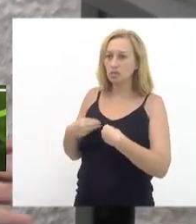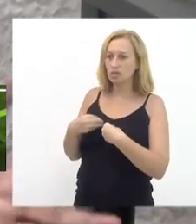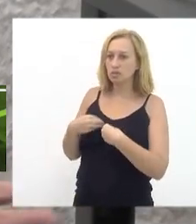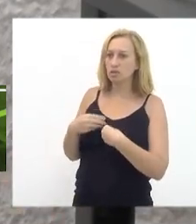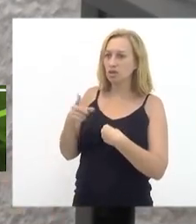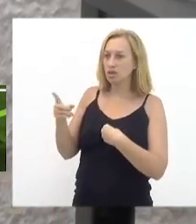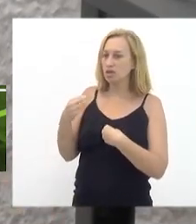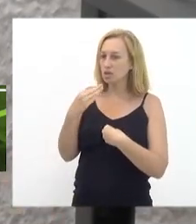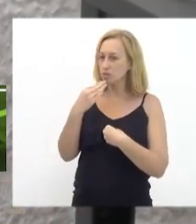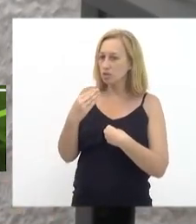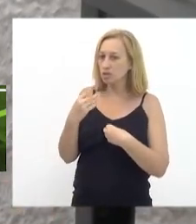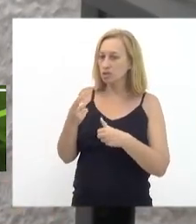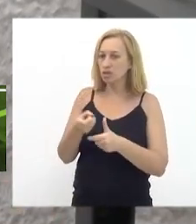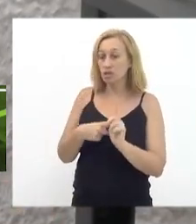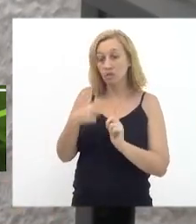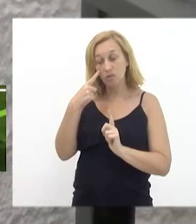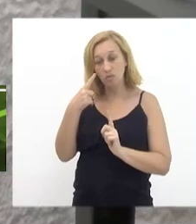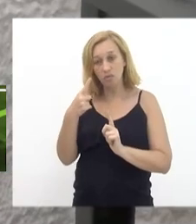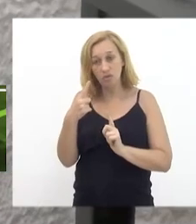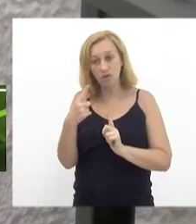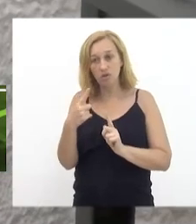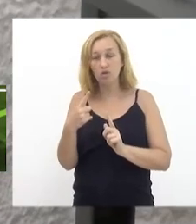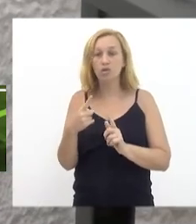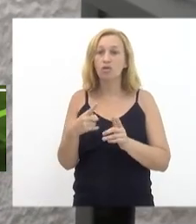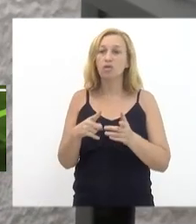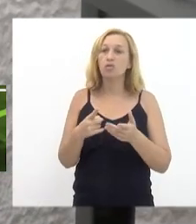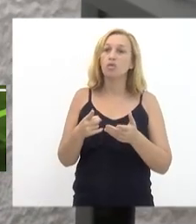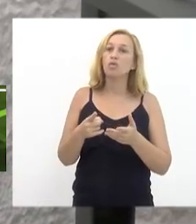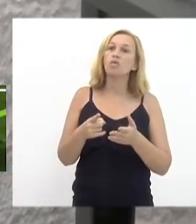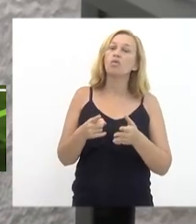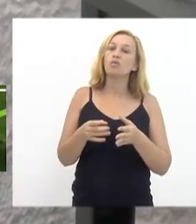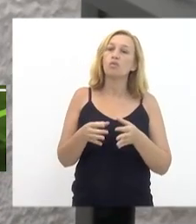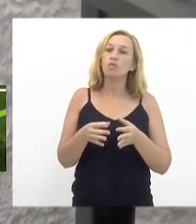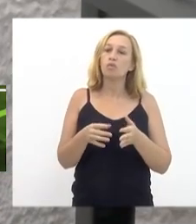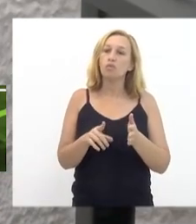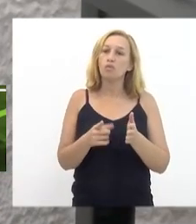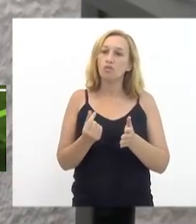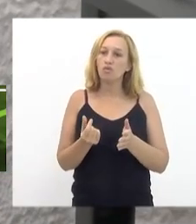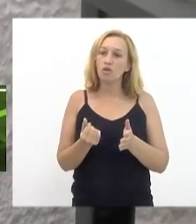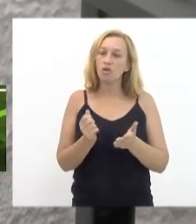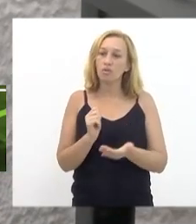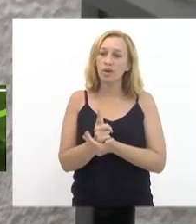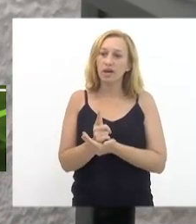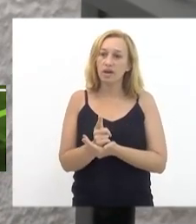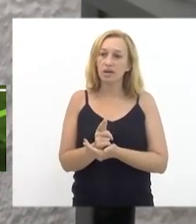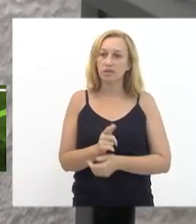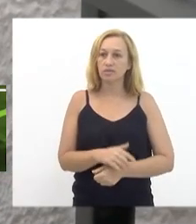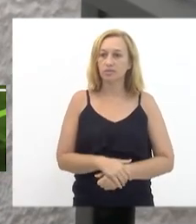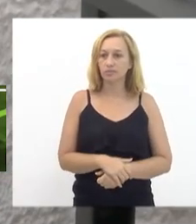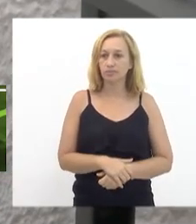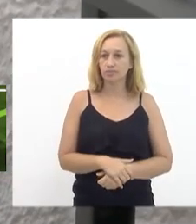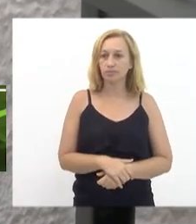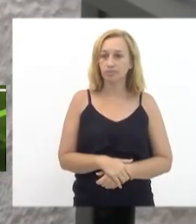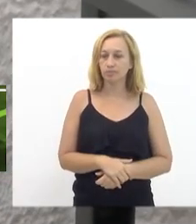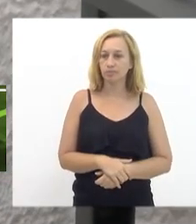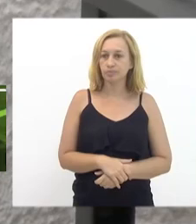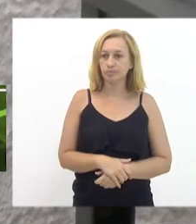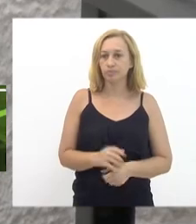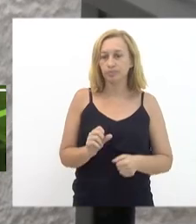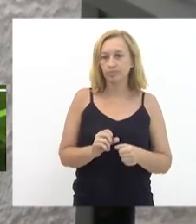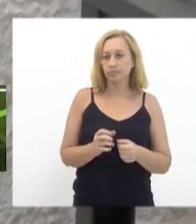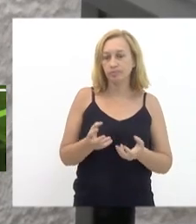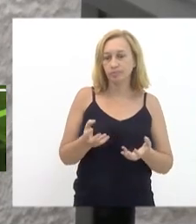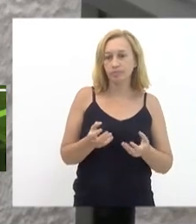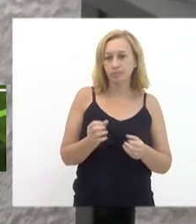o reconhecimento de dívida não vou mandar ele salvá-lo o seu e não adianta a gente querer